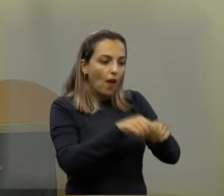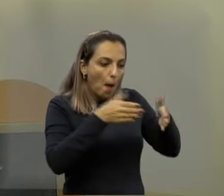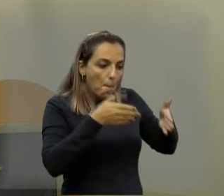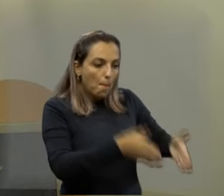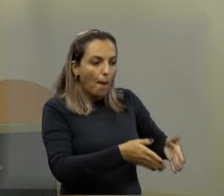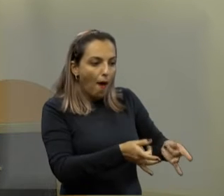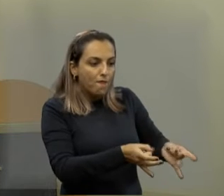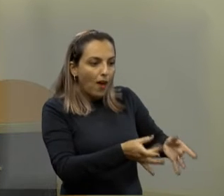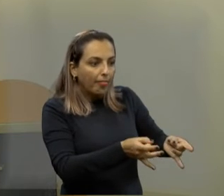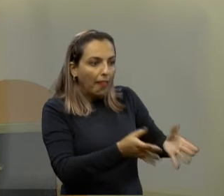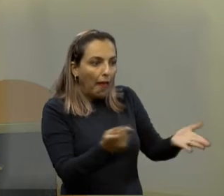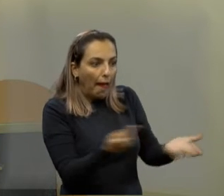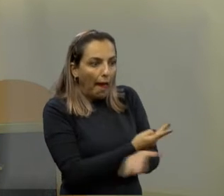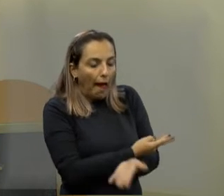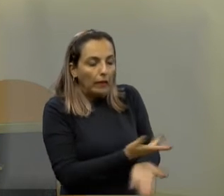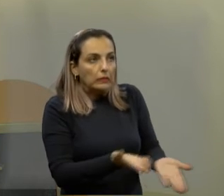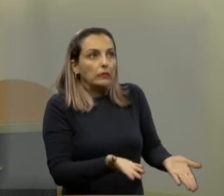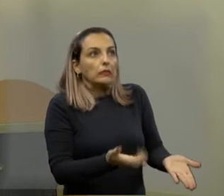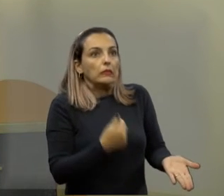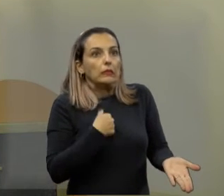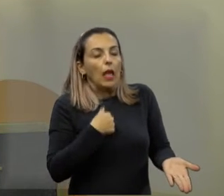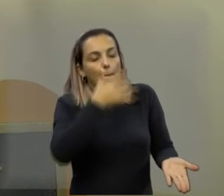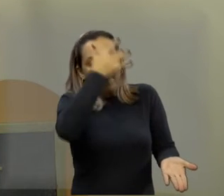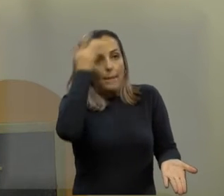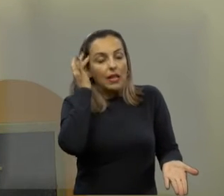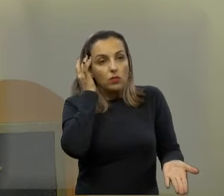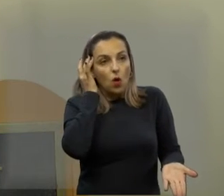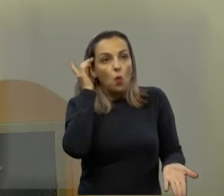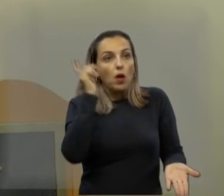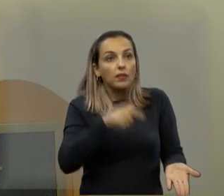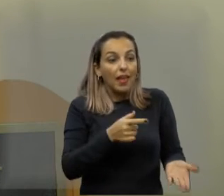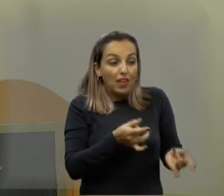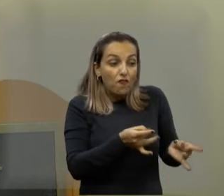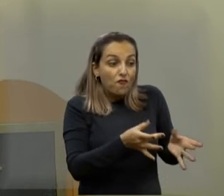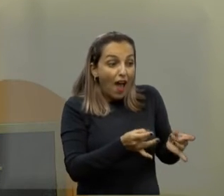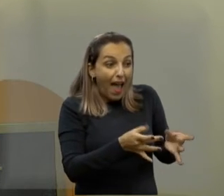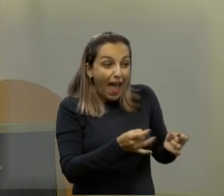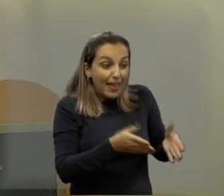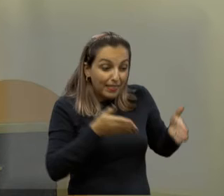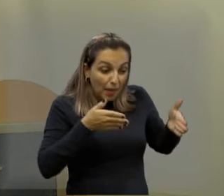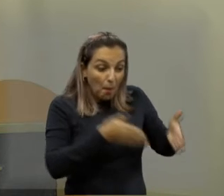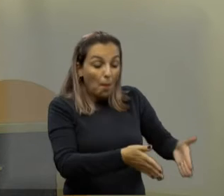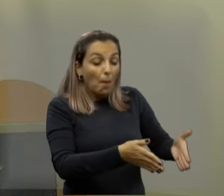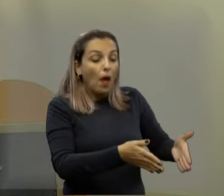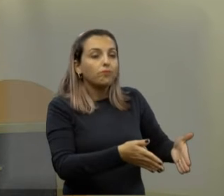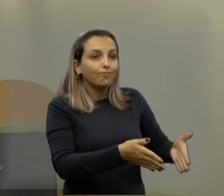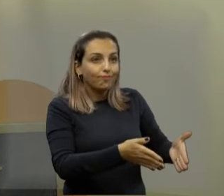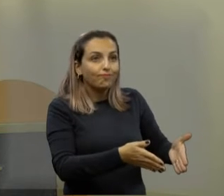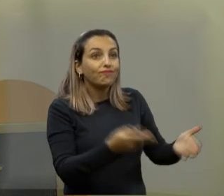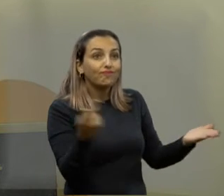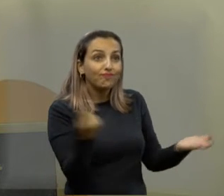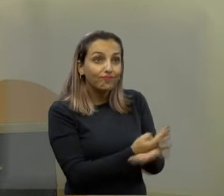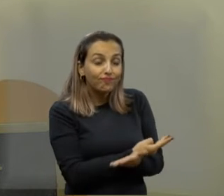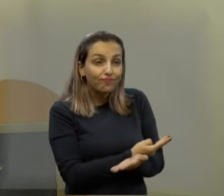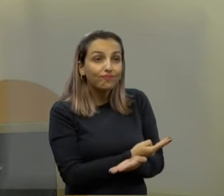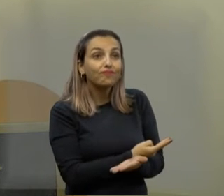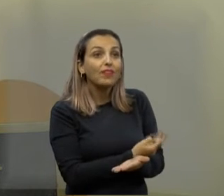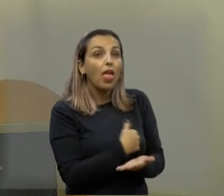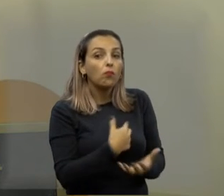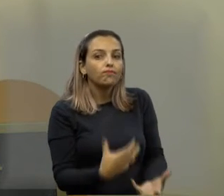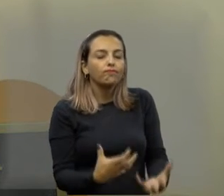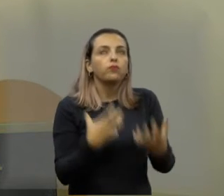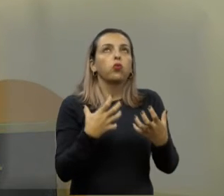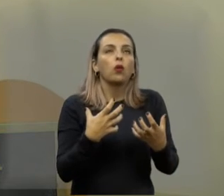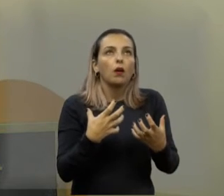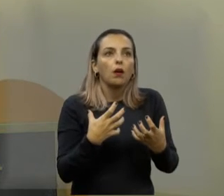jazigos Quando eu soube que a gente tem pessoas que comercializam no jazigos de maneira clandestina mim é